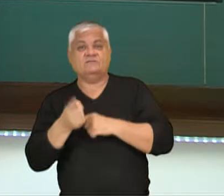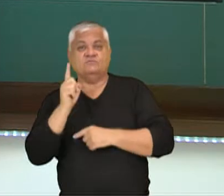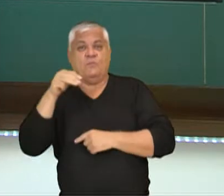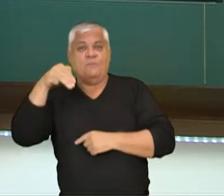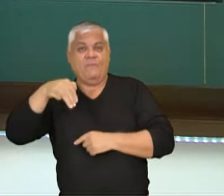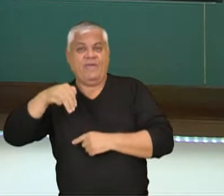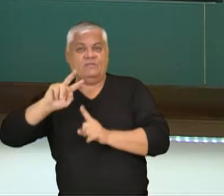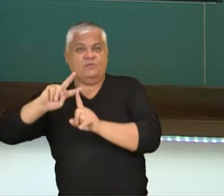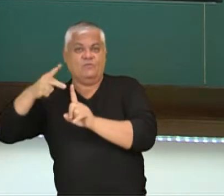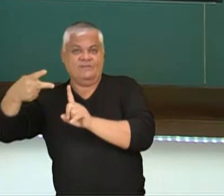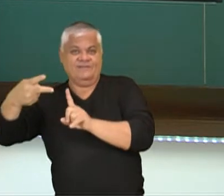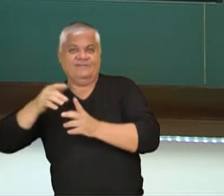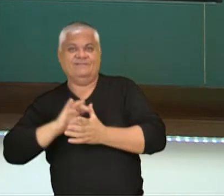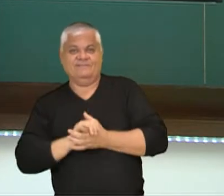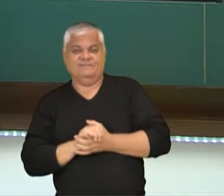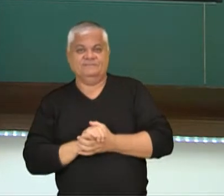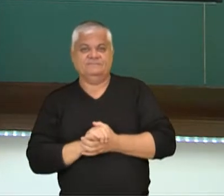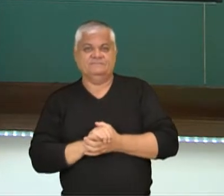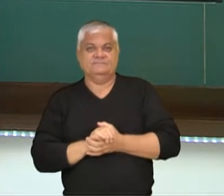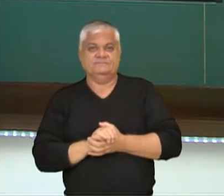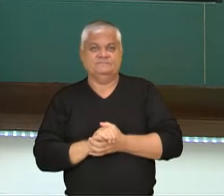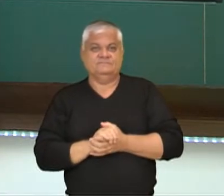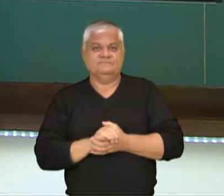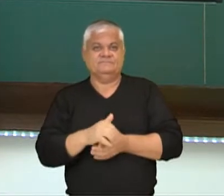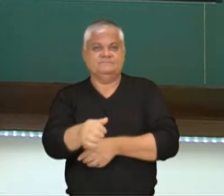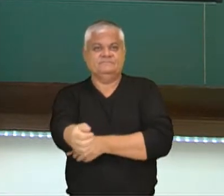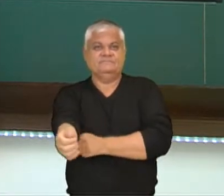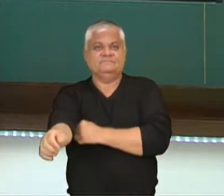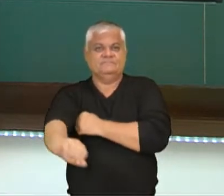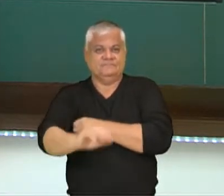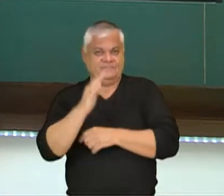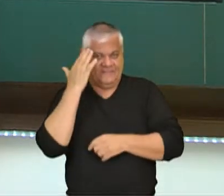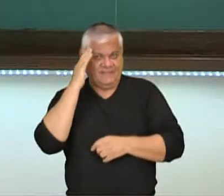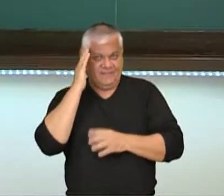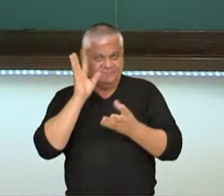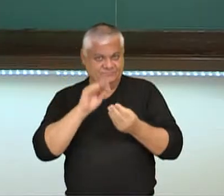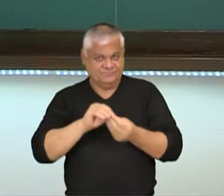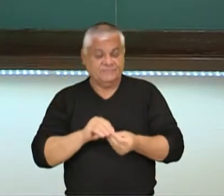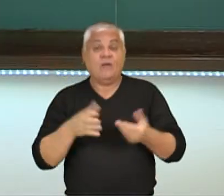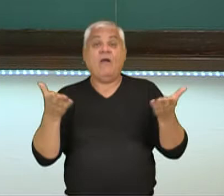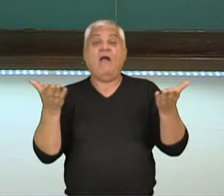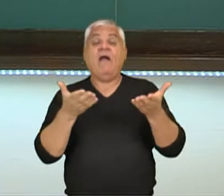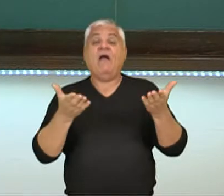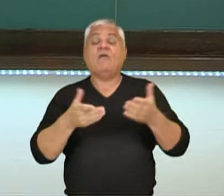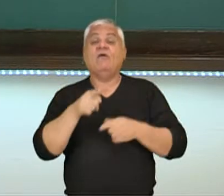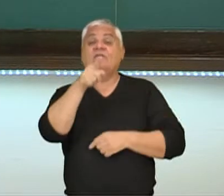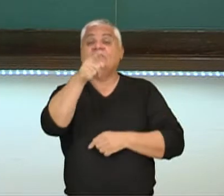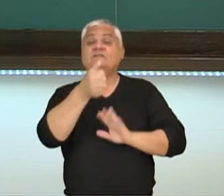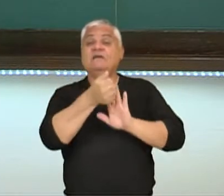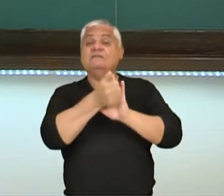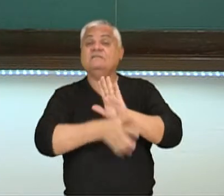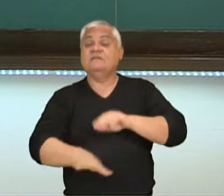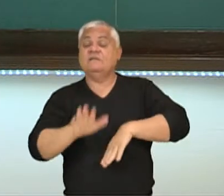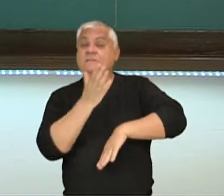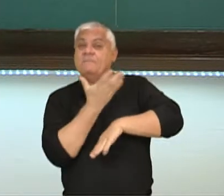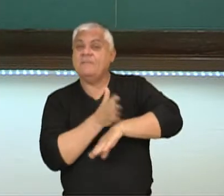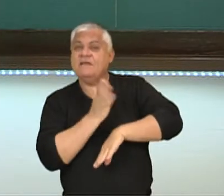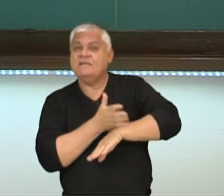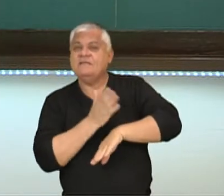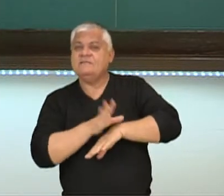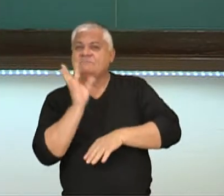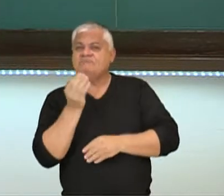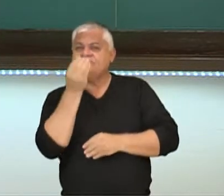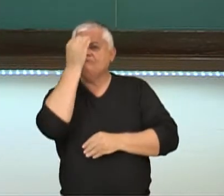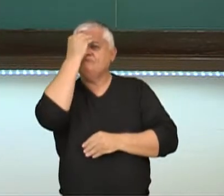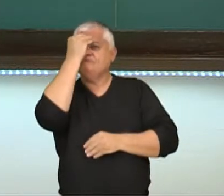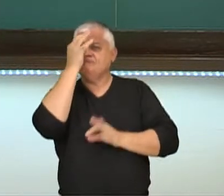quadrado. Beleza? Se você pegou essa ideia, então agora vou trazer aqui uma atividade para você, só para a gente